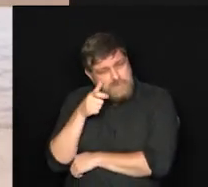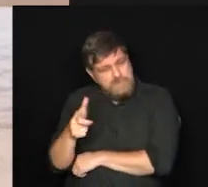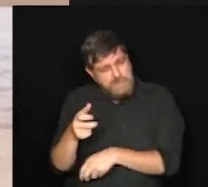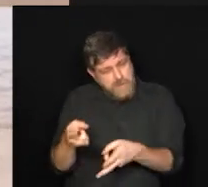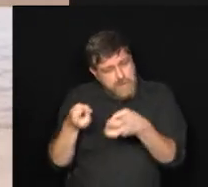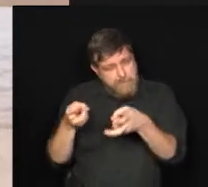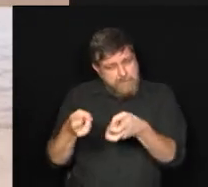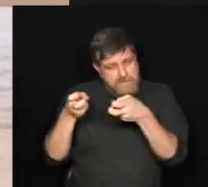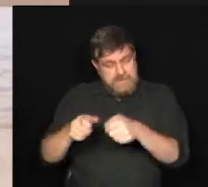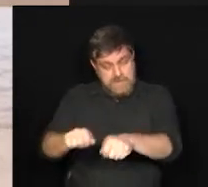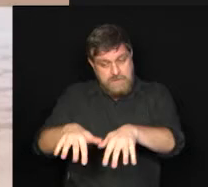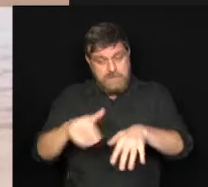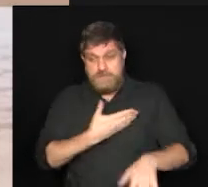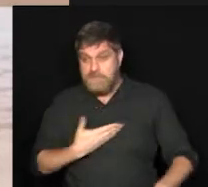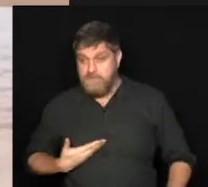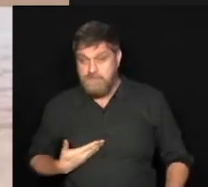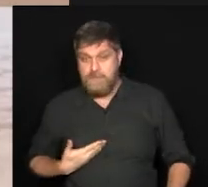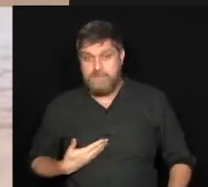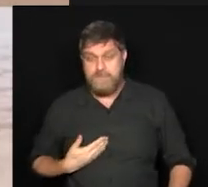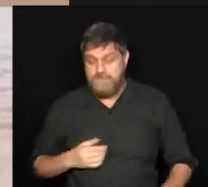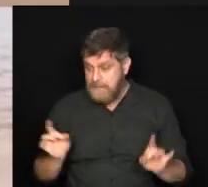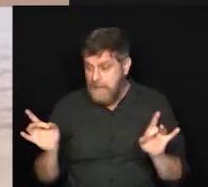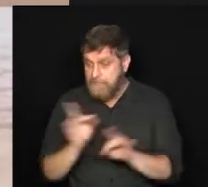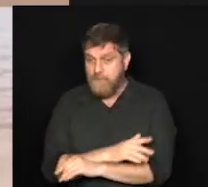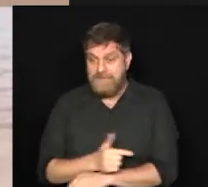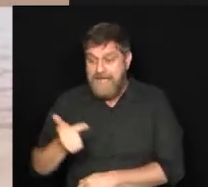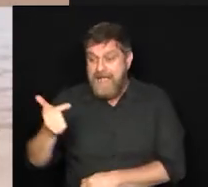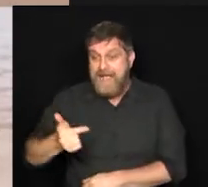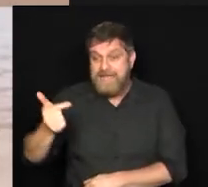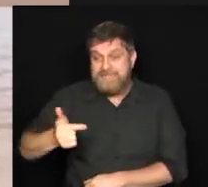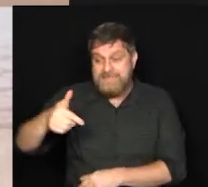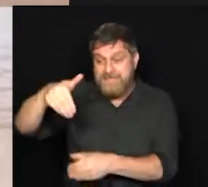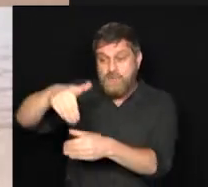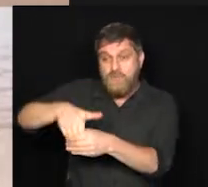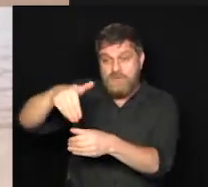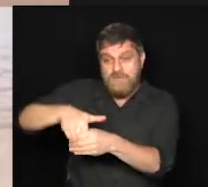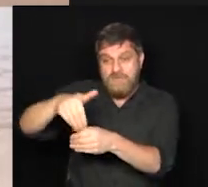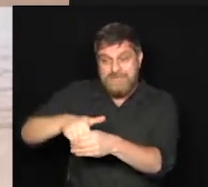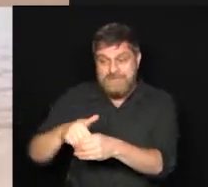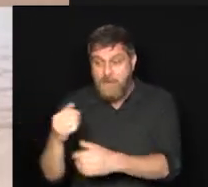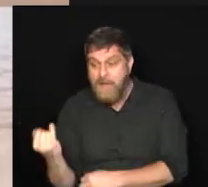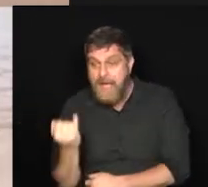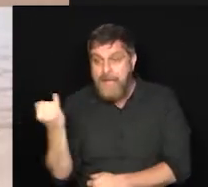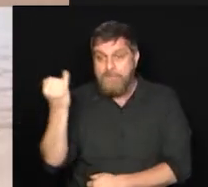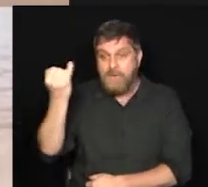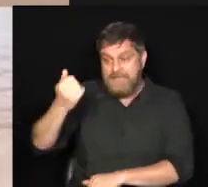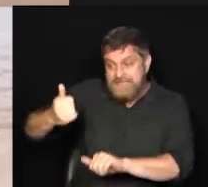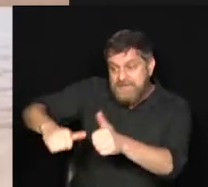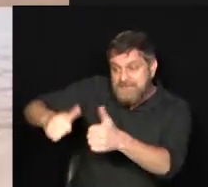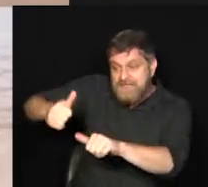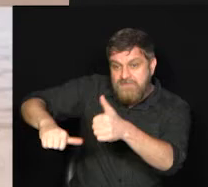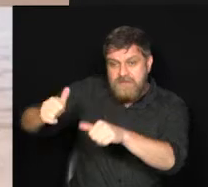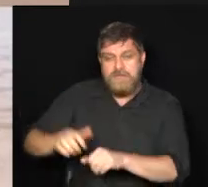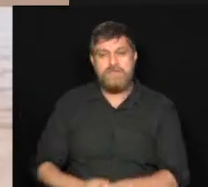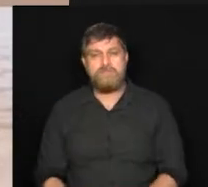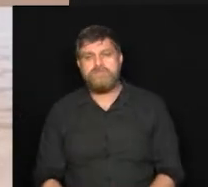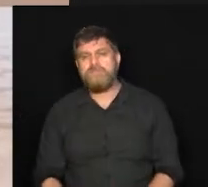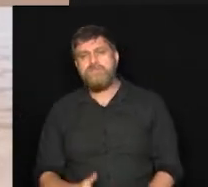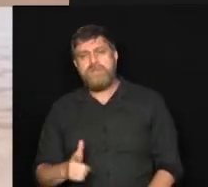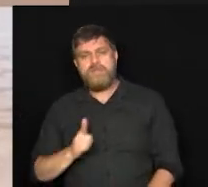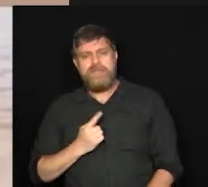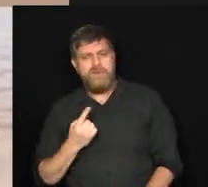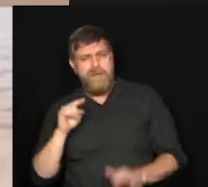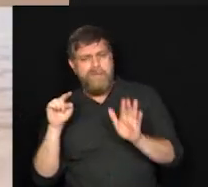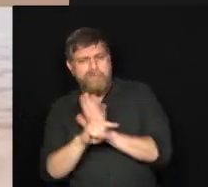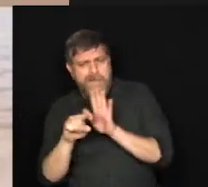audiência pública, a matéria está pronta para ser agora votada no mérito. Aí, Gabriel, uma grande pergunta: as pessoas